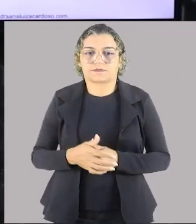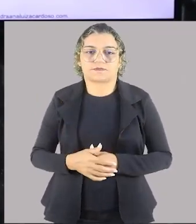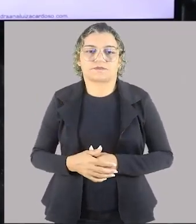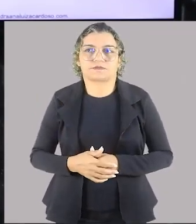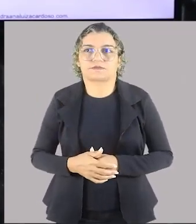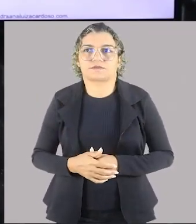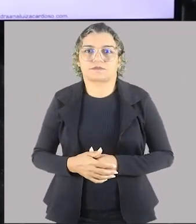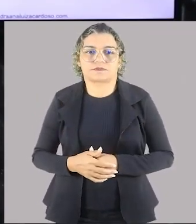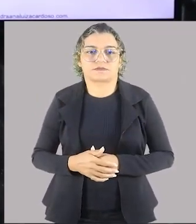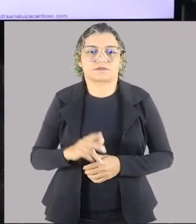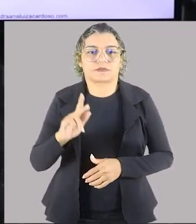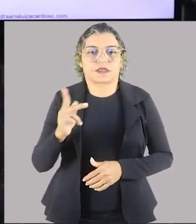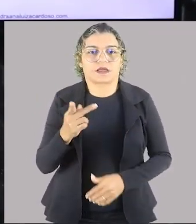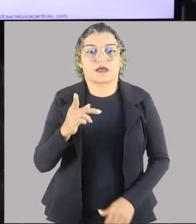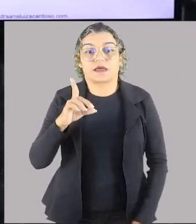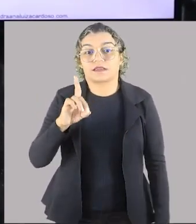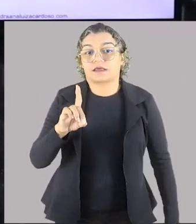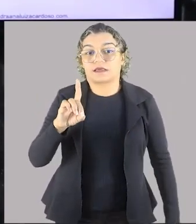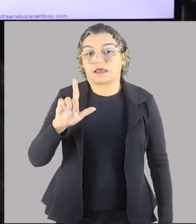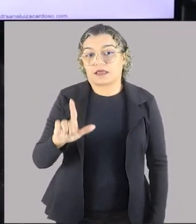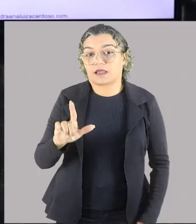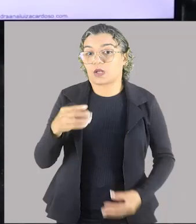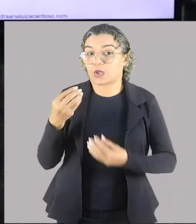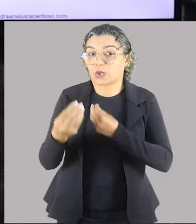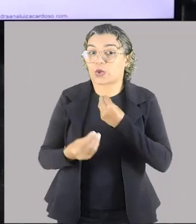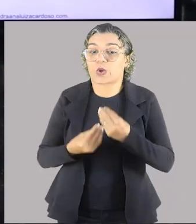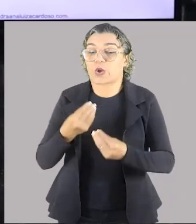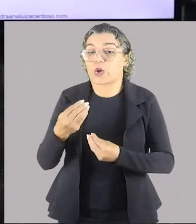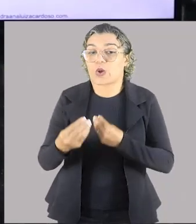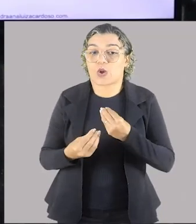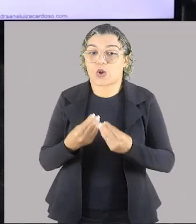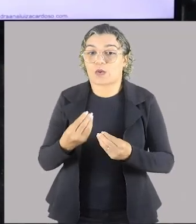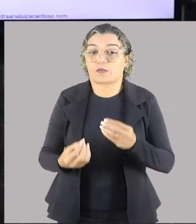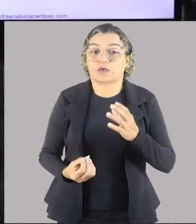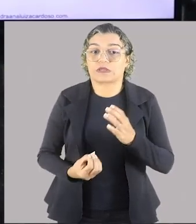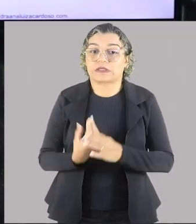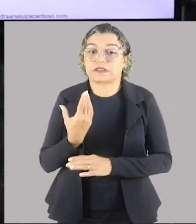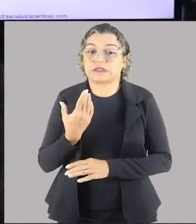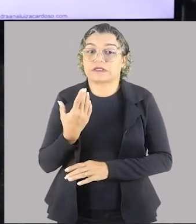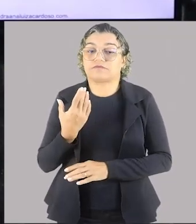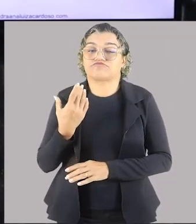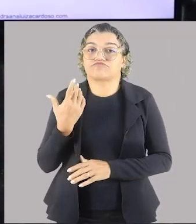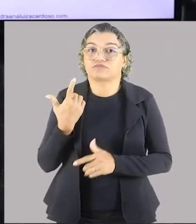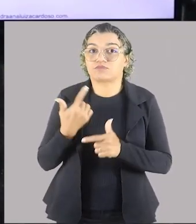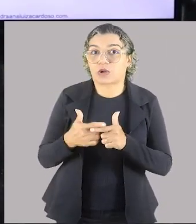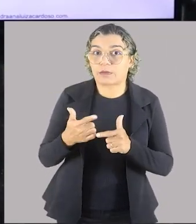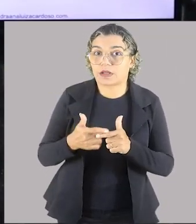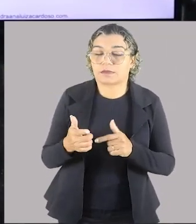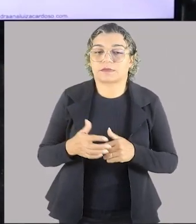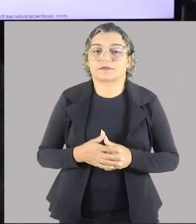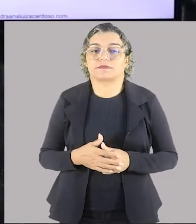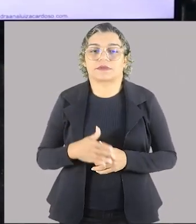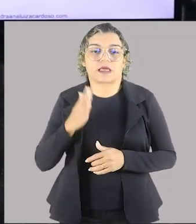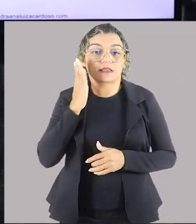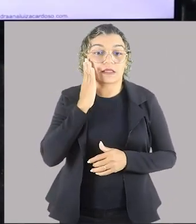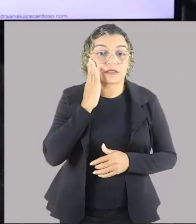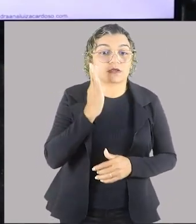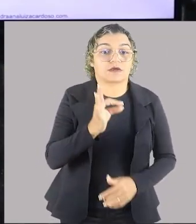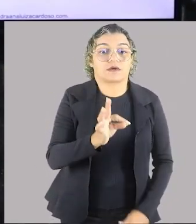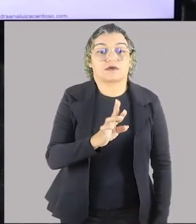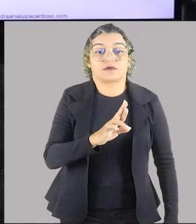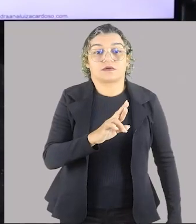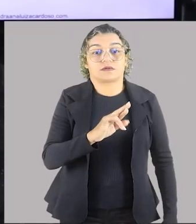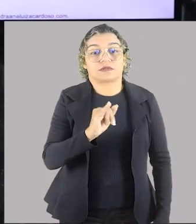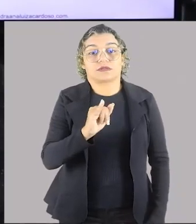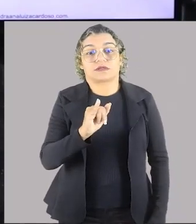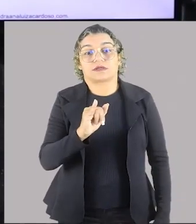completar aqui o HDL para falar como que eles podem gerar esses malefícios. Tá? Então, entendido? O triglicerídeo ele é a forma